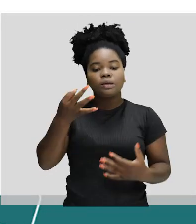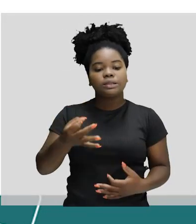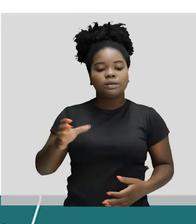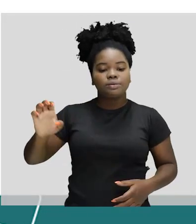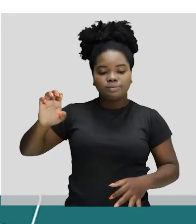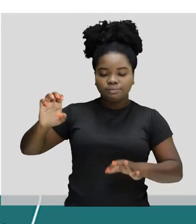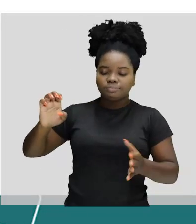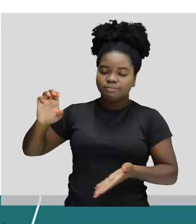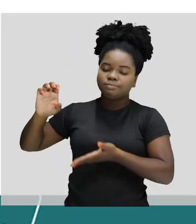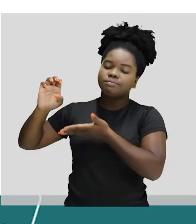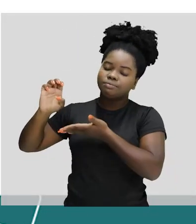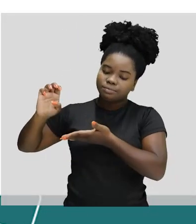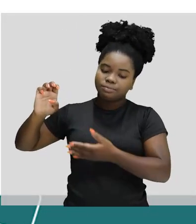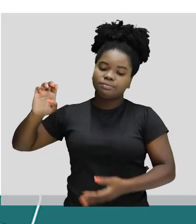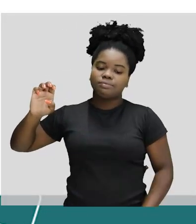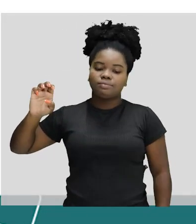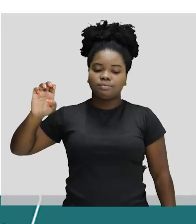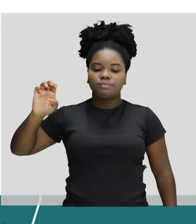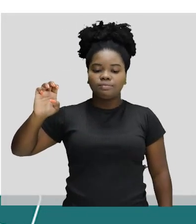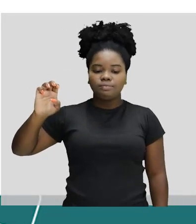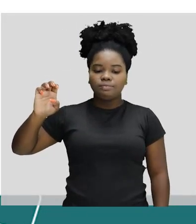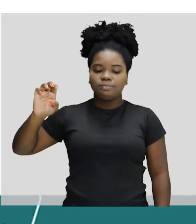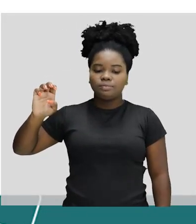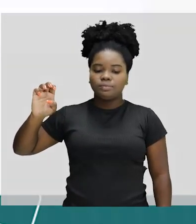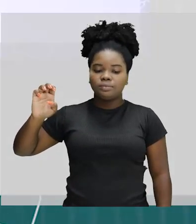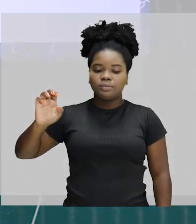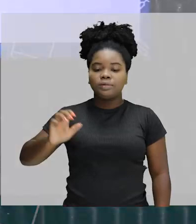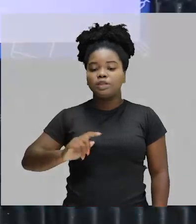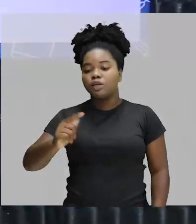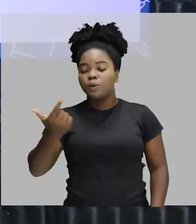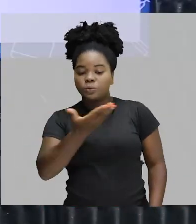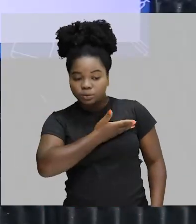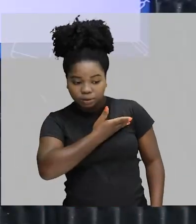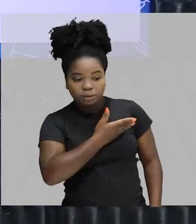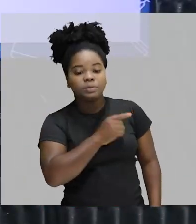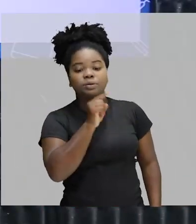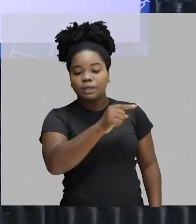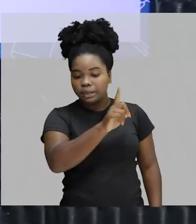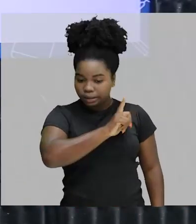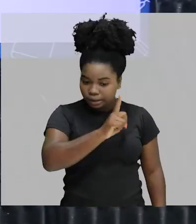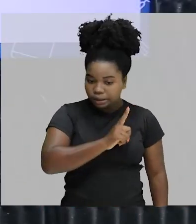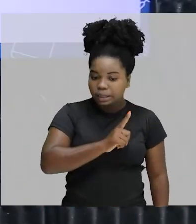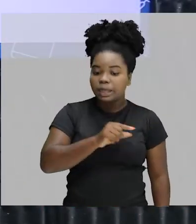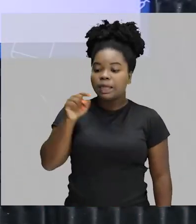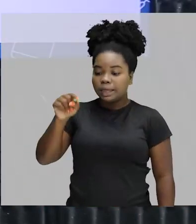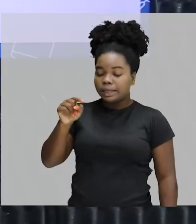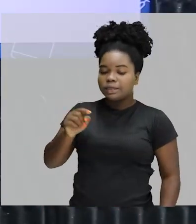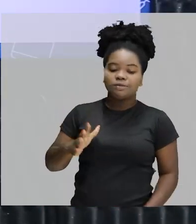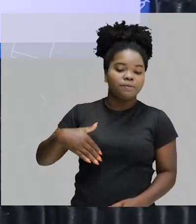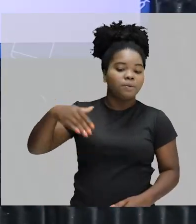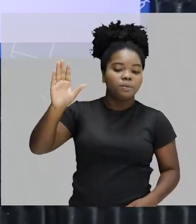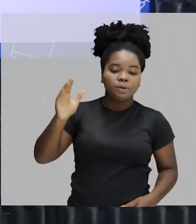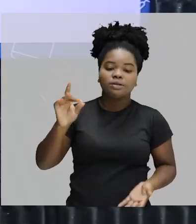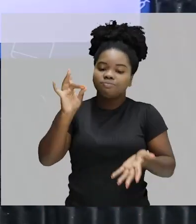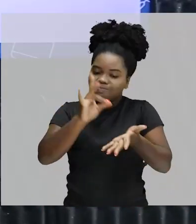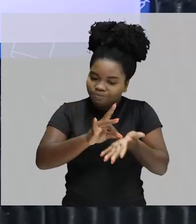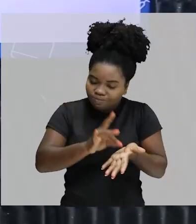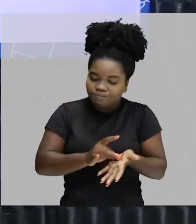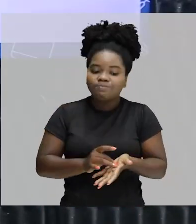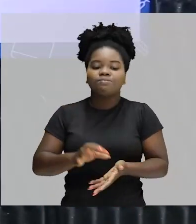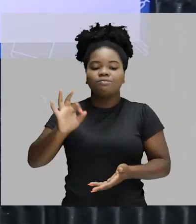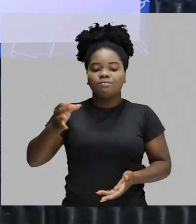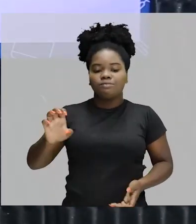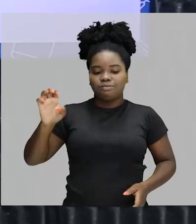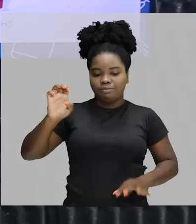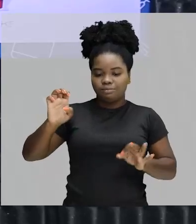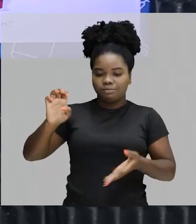foi o amigo mais sincero que eu tive. Dentre todos os amigos que ele já teve, esse foi o mais sincero. Então, a opção correta,